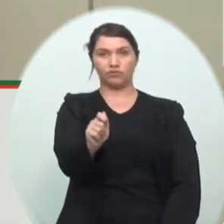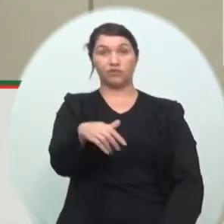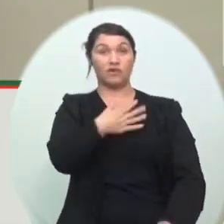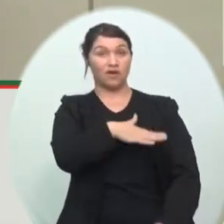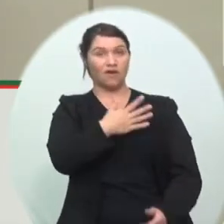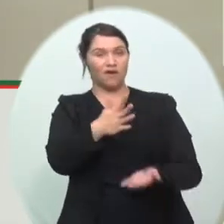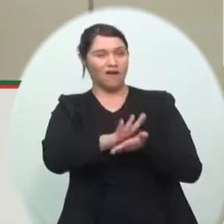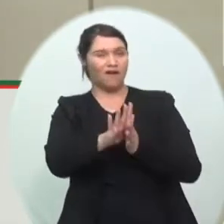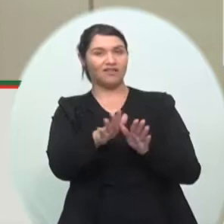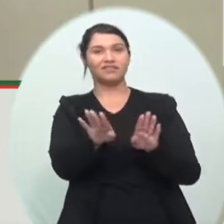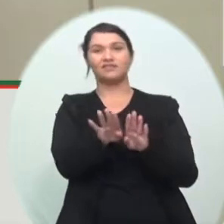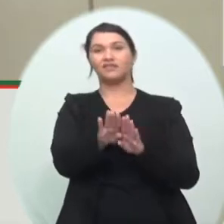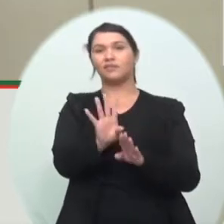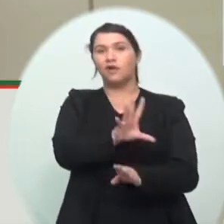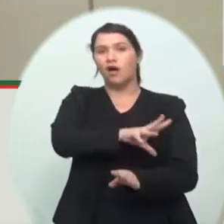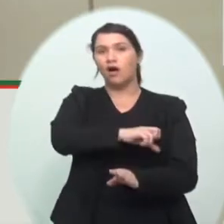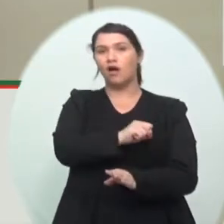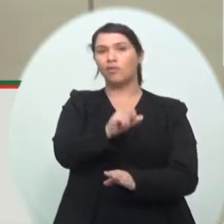Coronel?